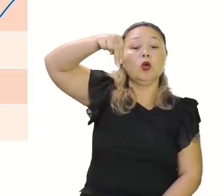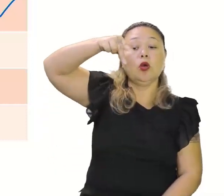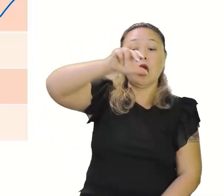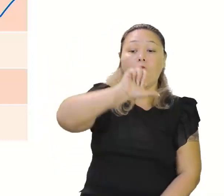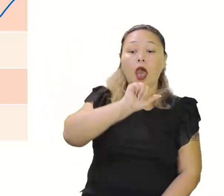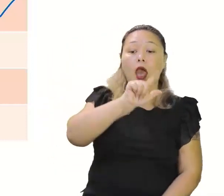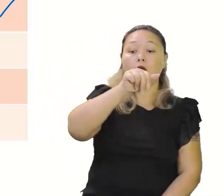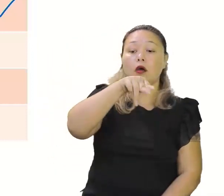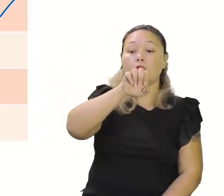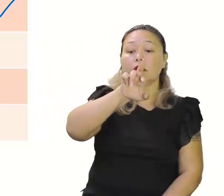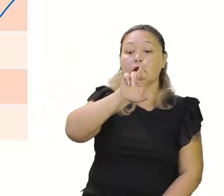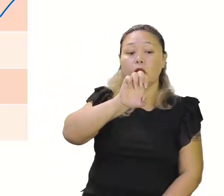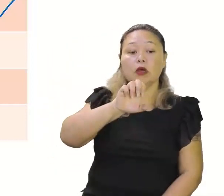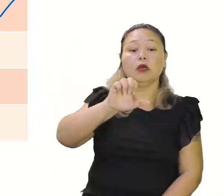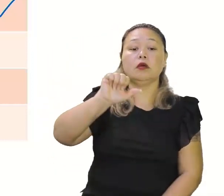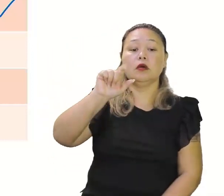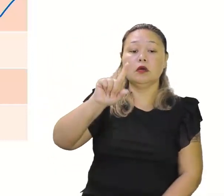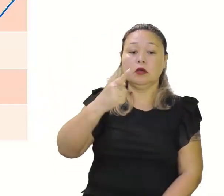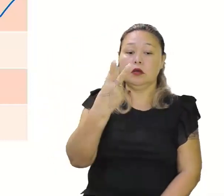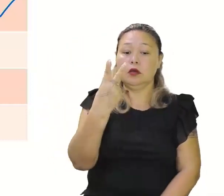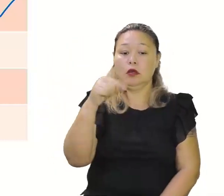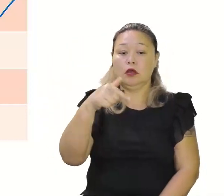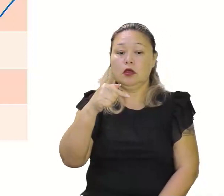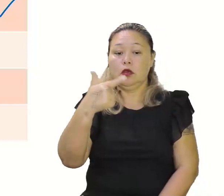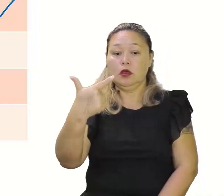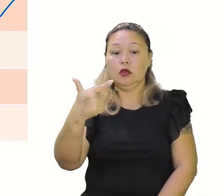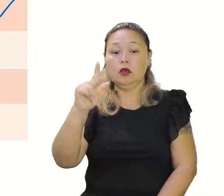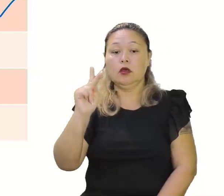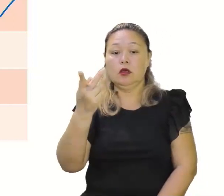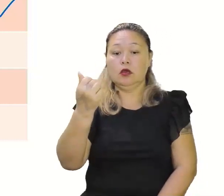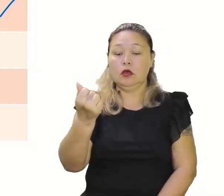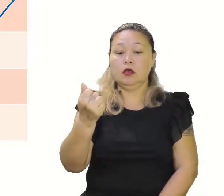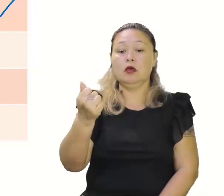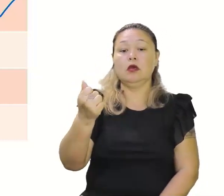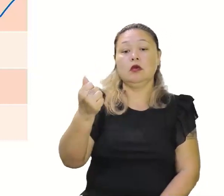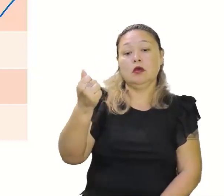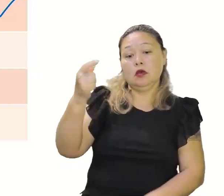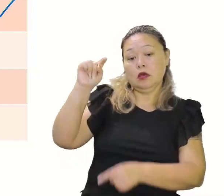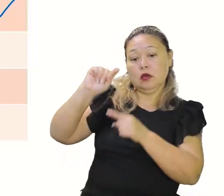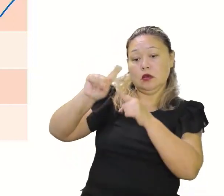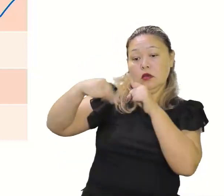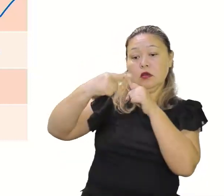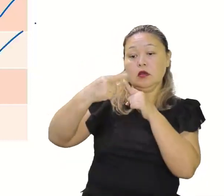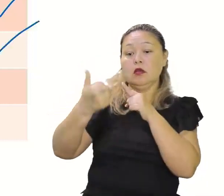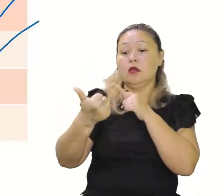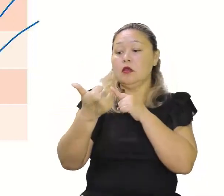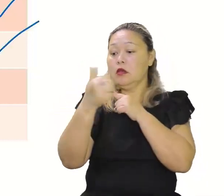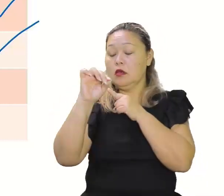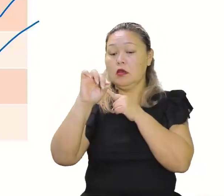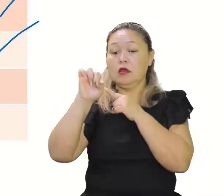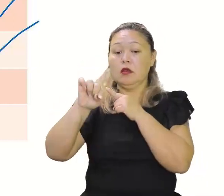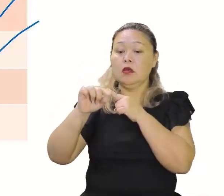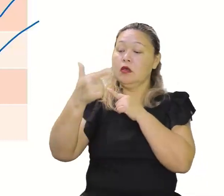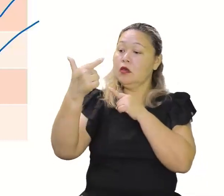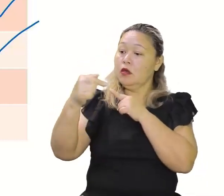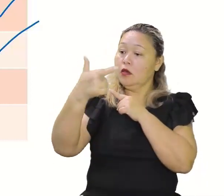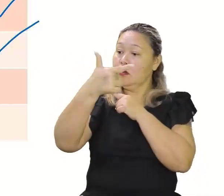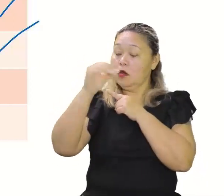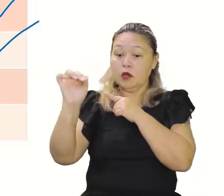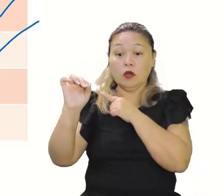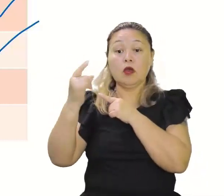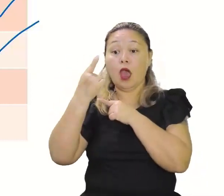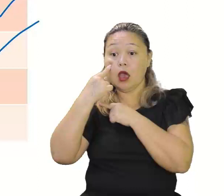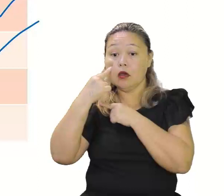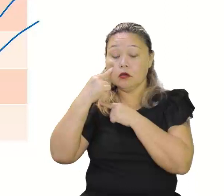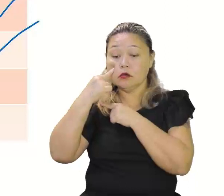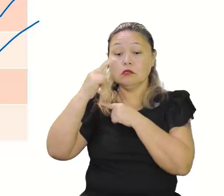mais usado pra gente aqui. 2,72 alqueires, né? Multiplicando por 10 mil, 27.200. Então já deu pra ver que